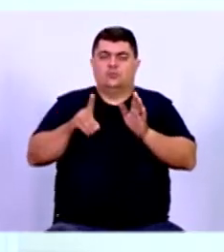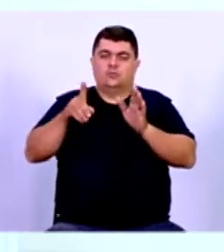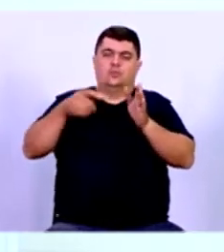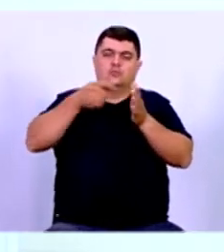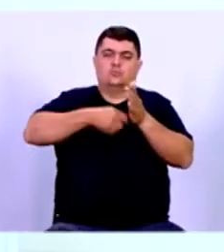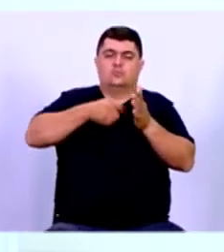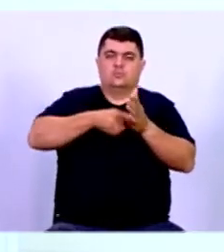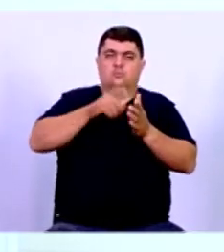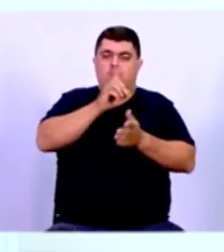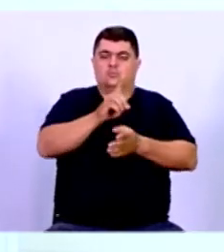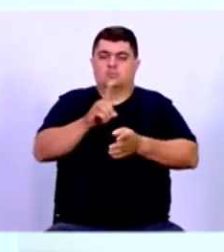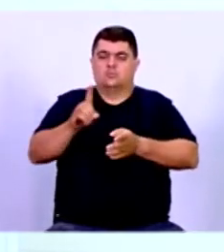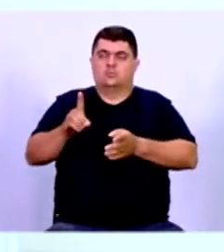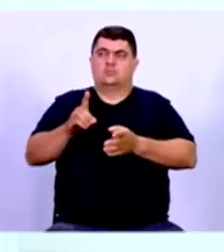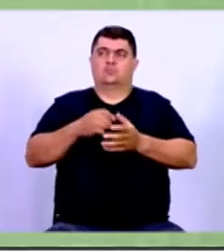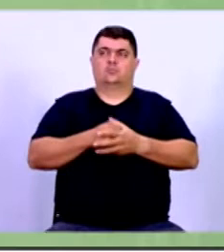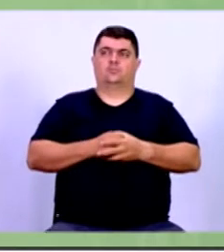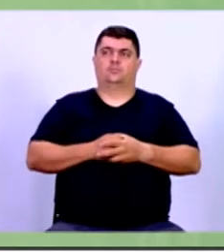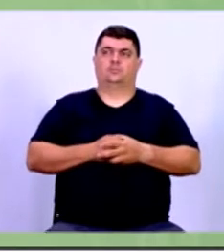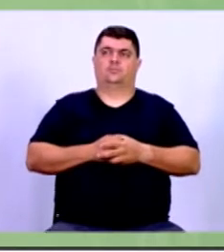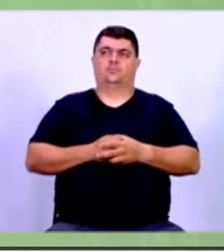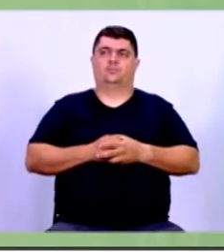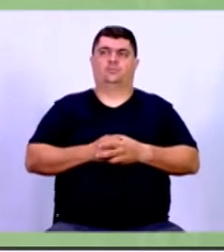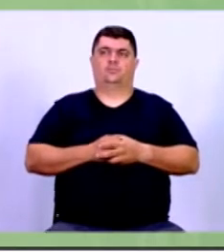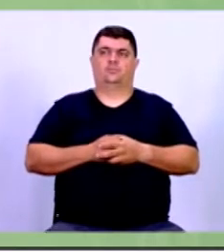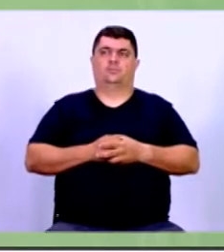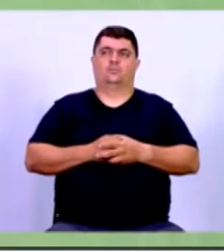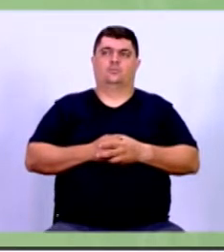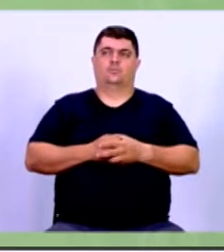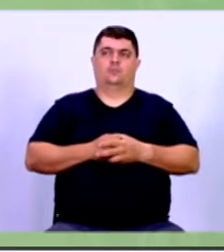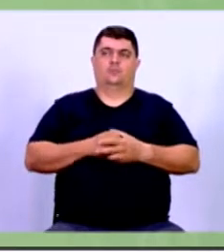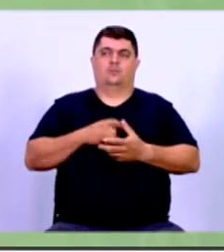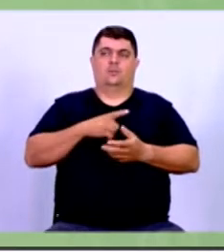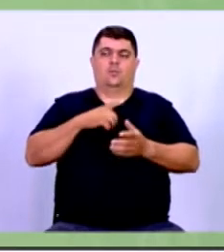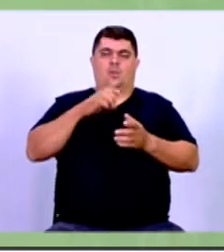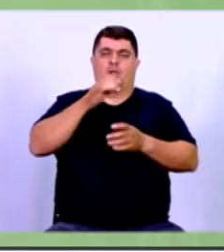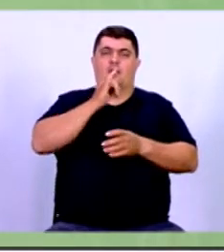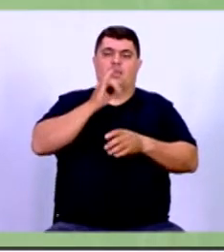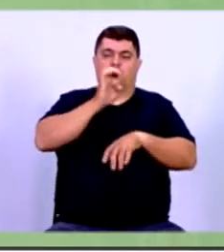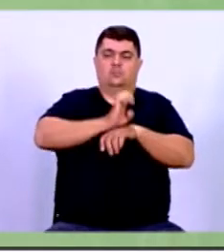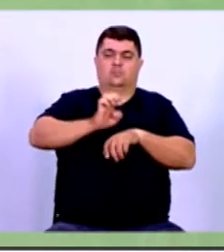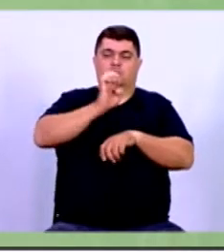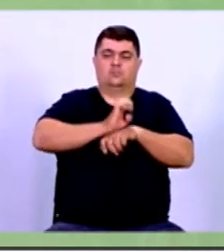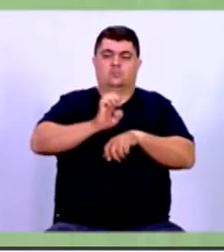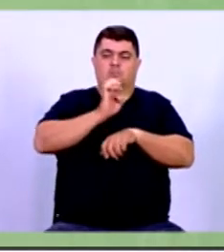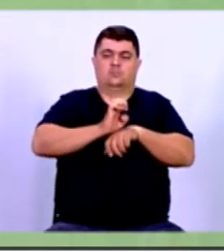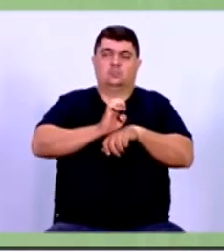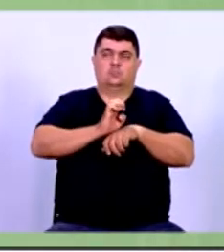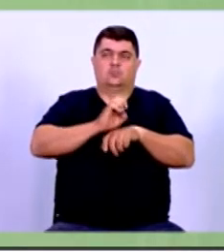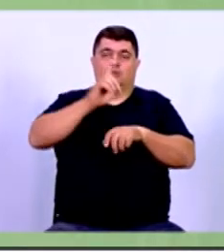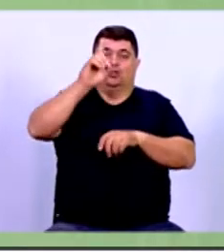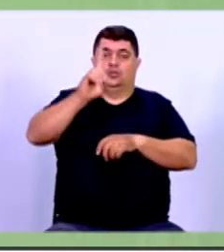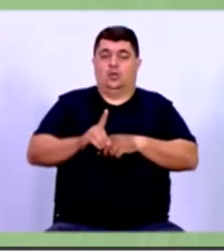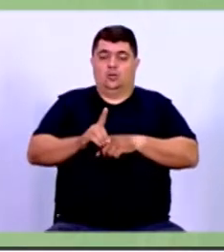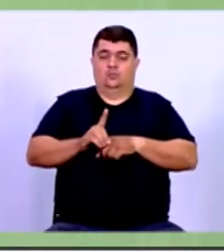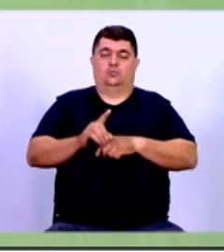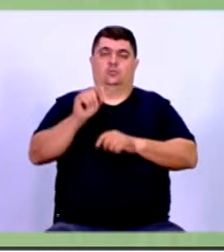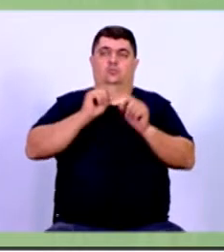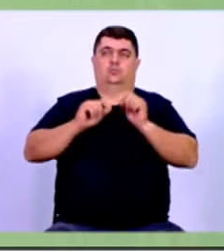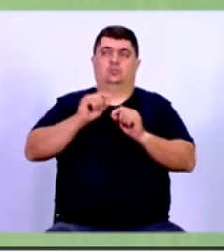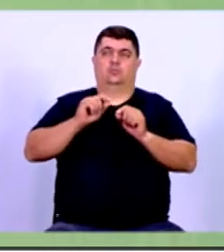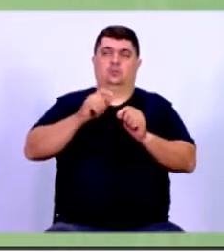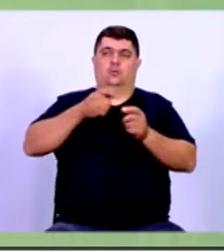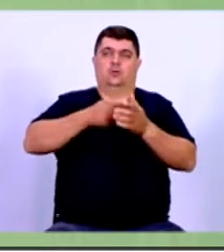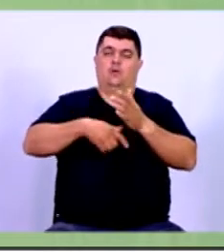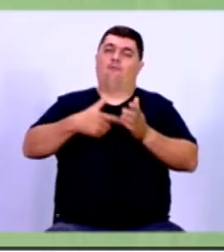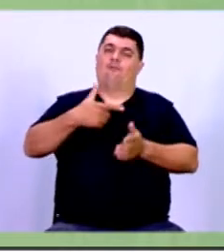cada agente envolvido nesse processo. Quanto ao estagiário, nós temos como direitos a garantia